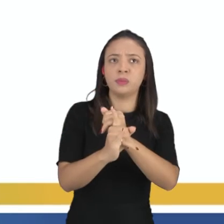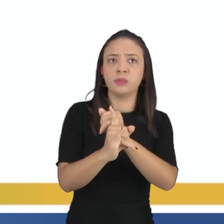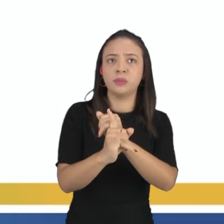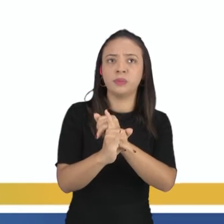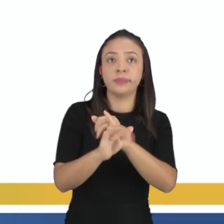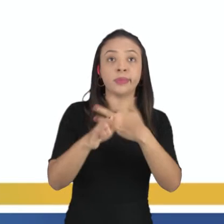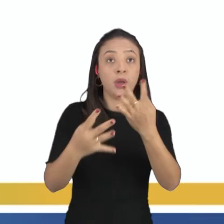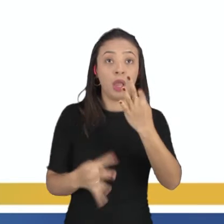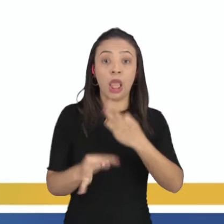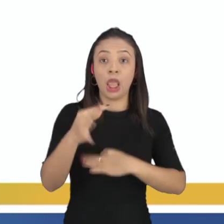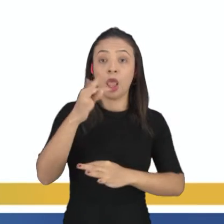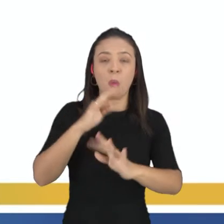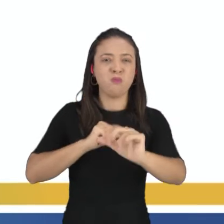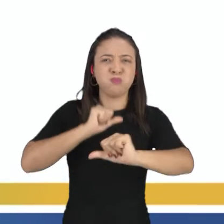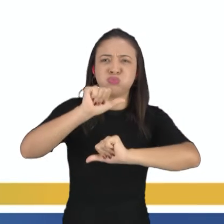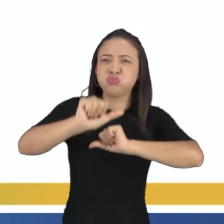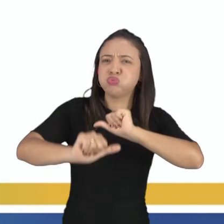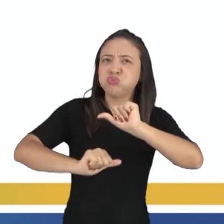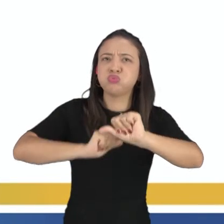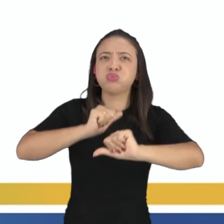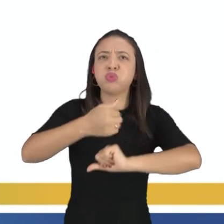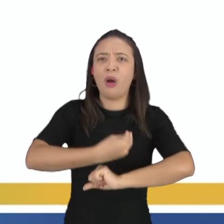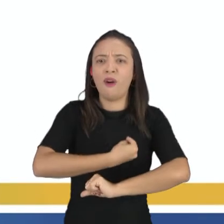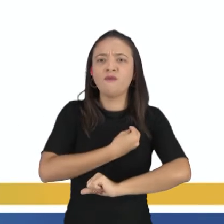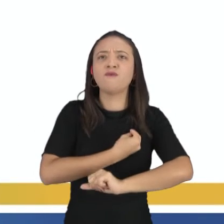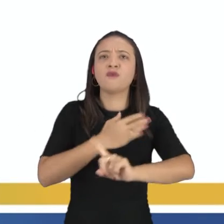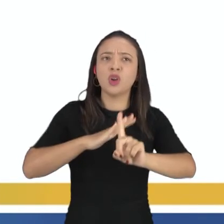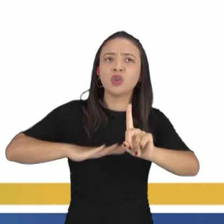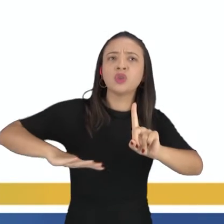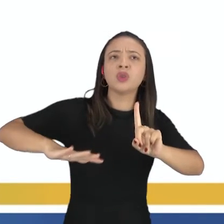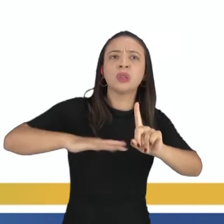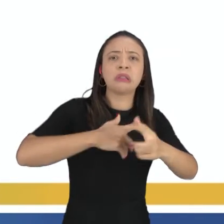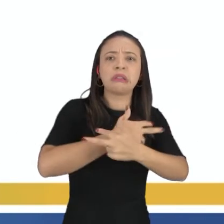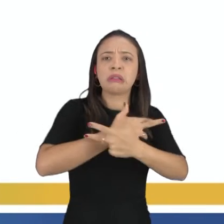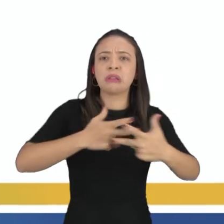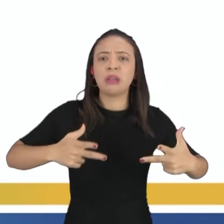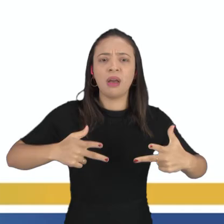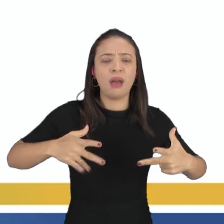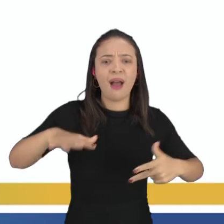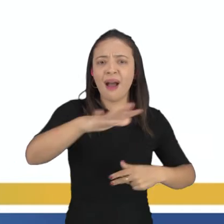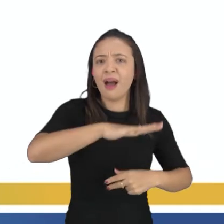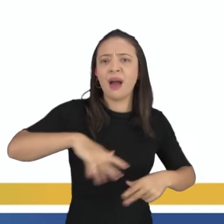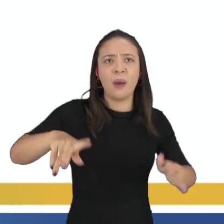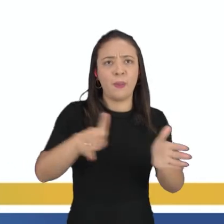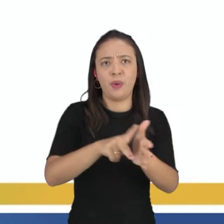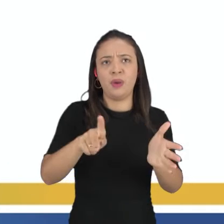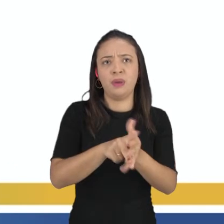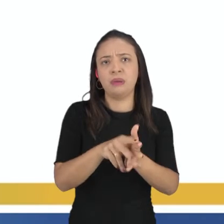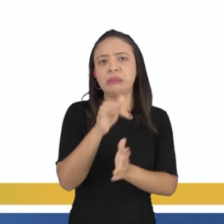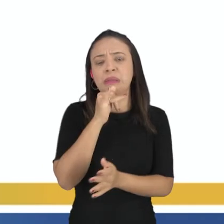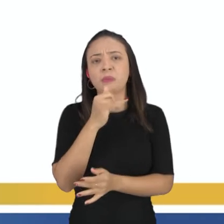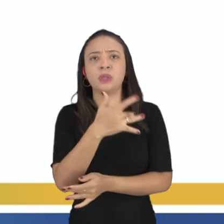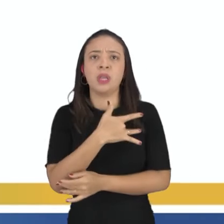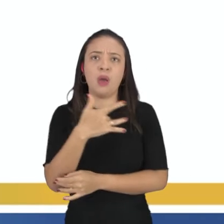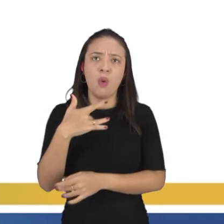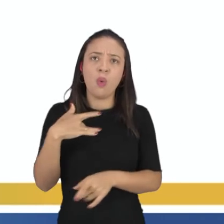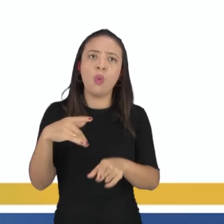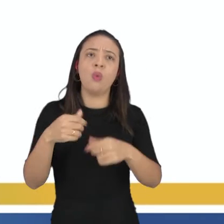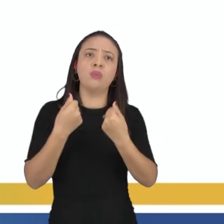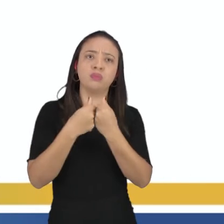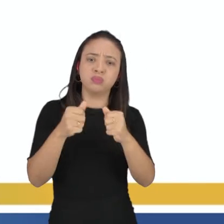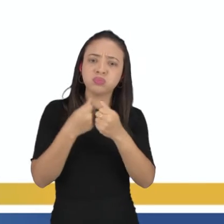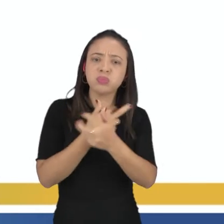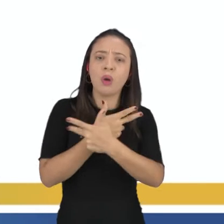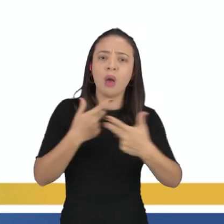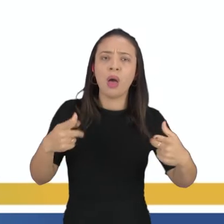que a tecnologia revolucionou a vida em sociedade nas mais variadas esferas, a exemplo da saúde, dos